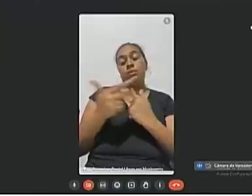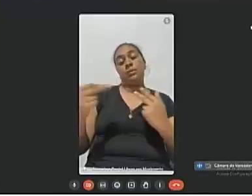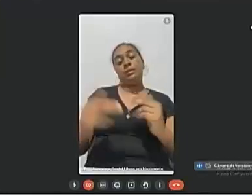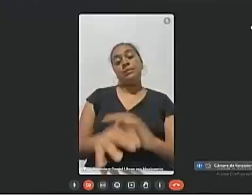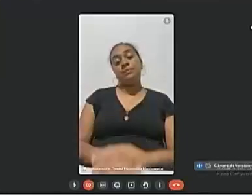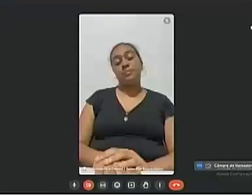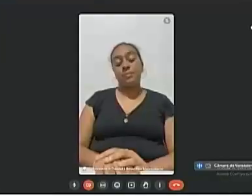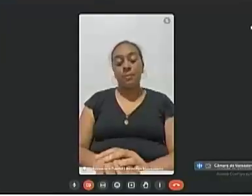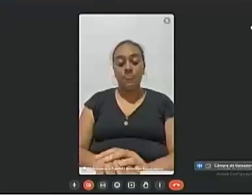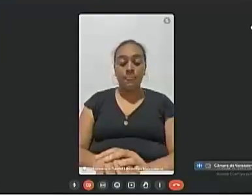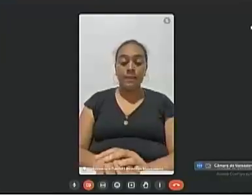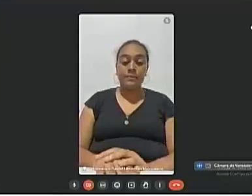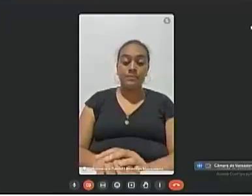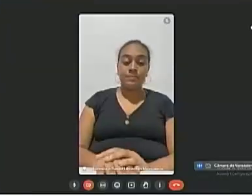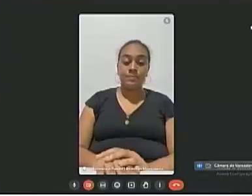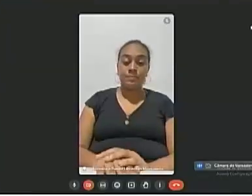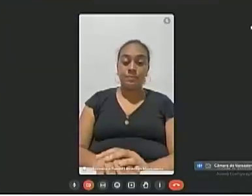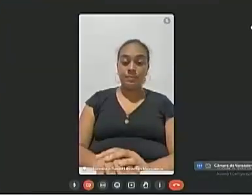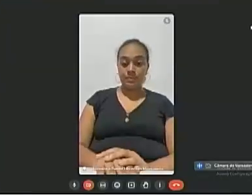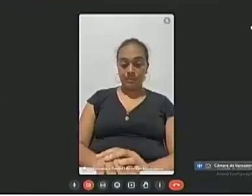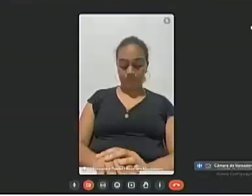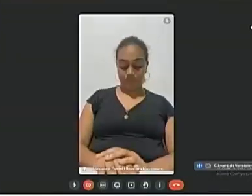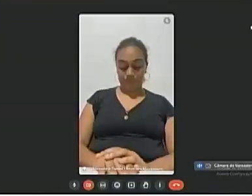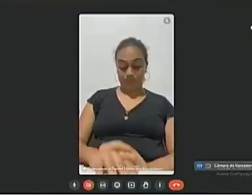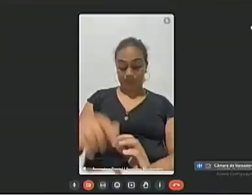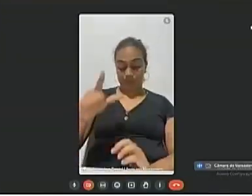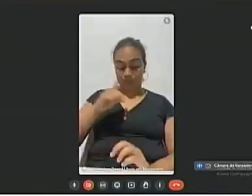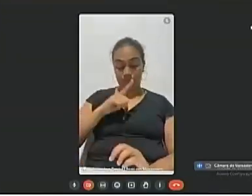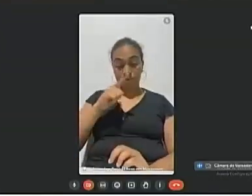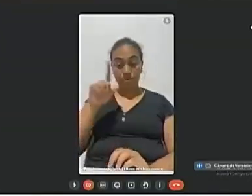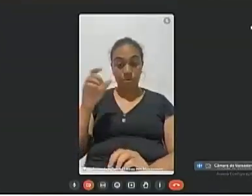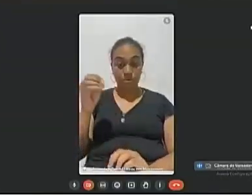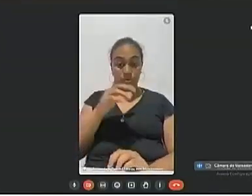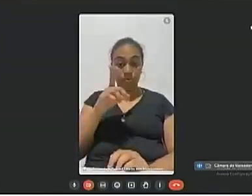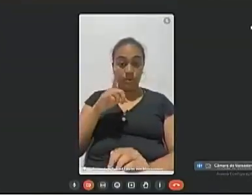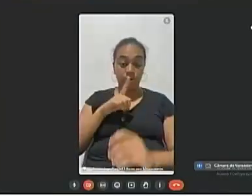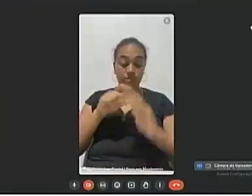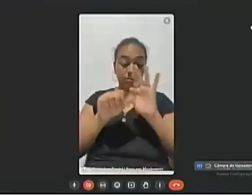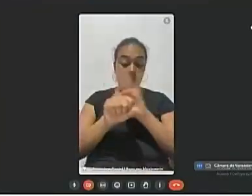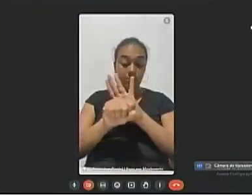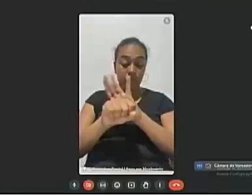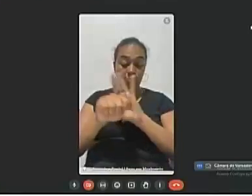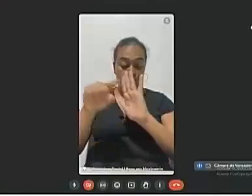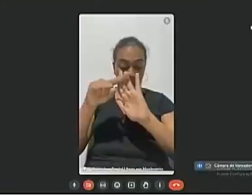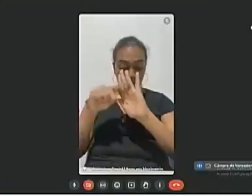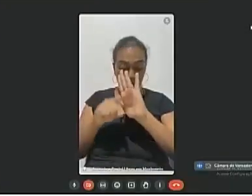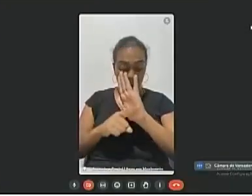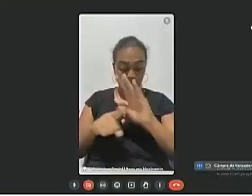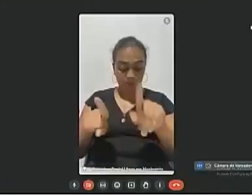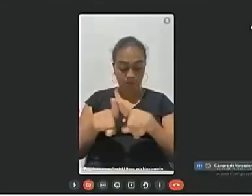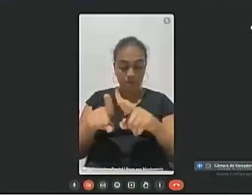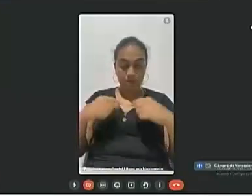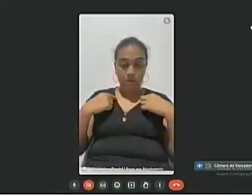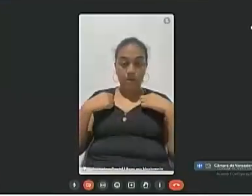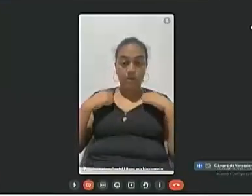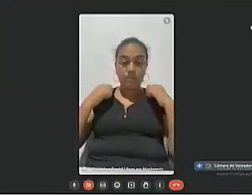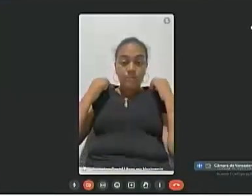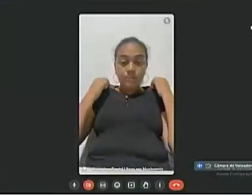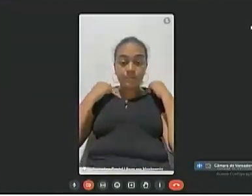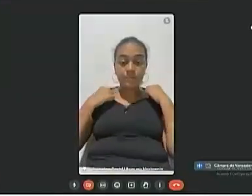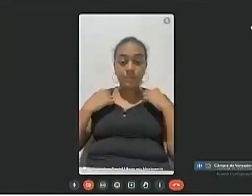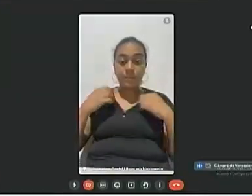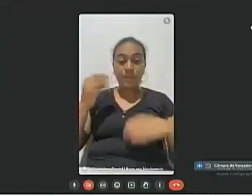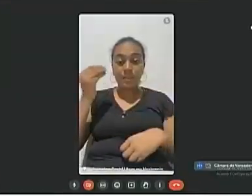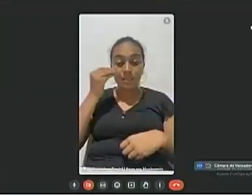Elas teriam uma calha nova com 250 metros de largura. Foi isso que nós simulamos no programa computacional, tentando achar